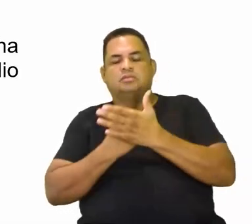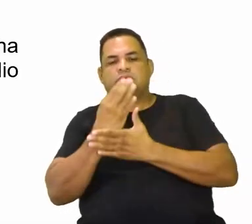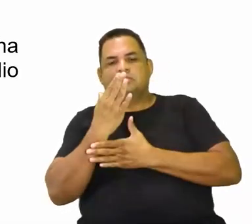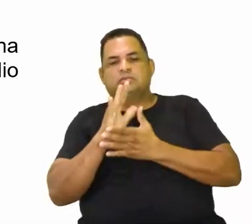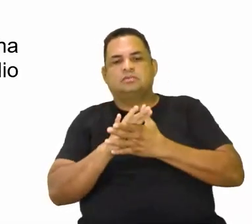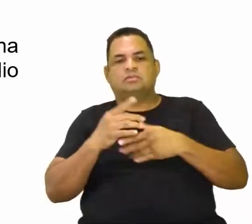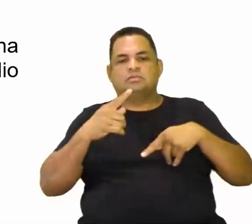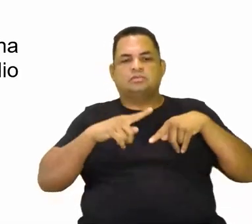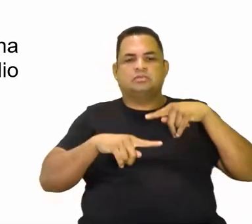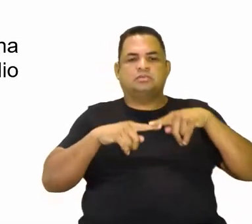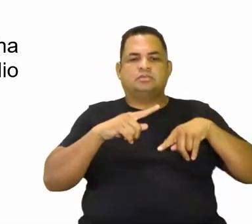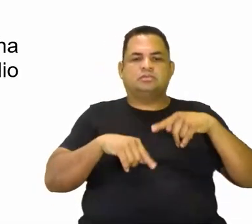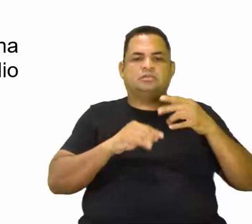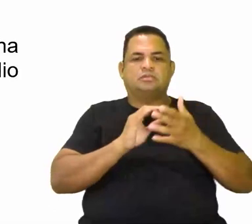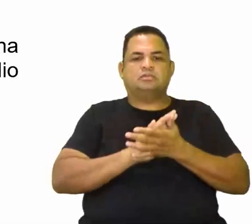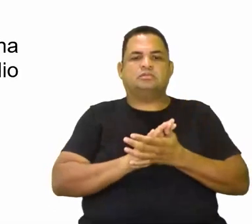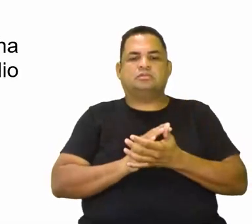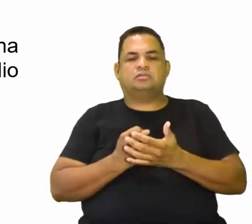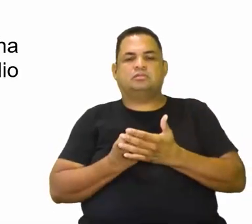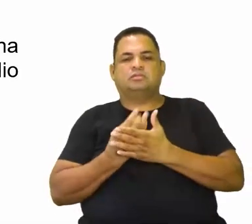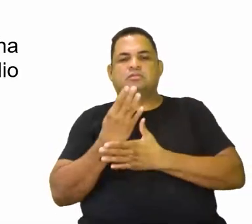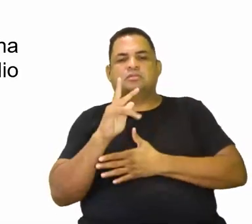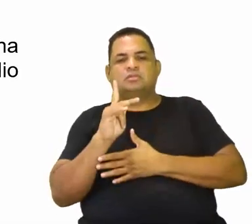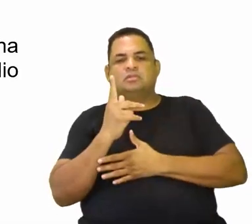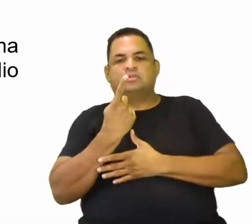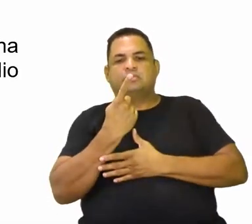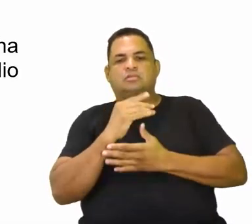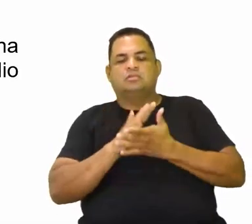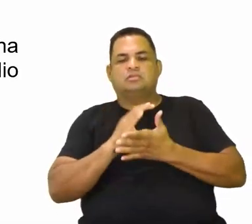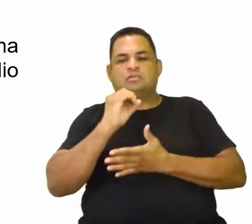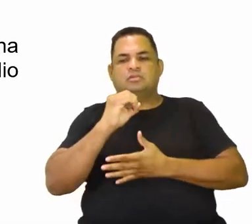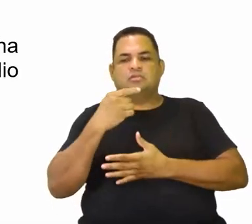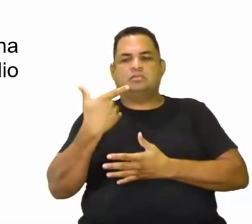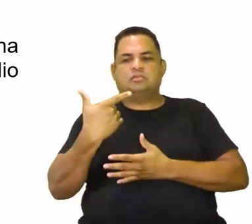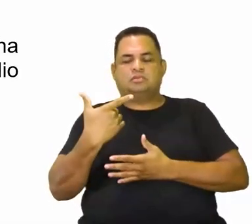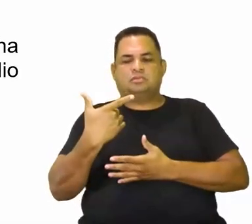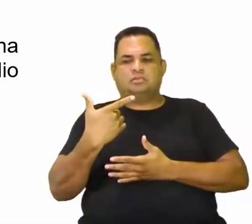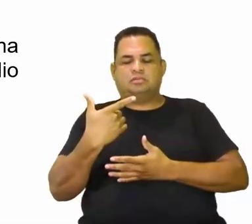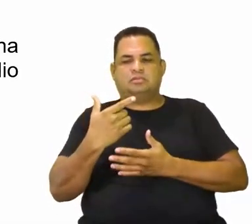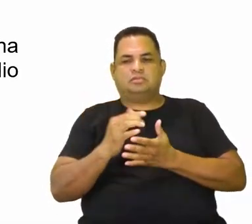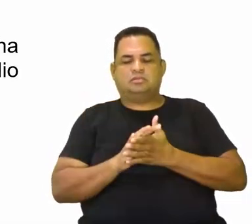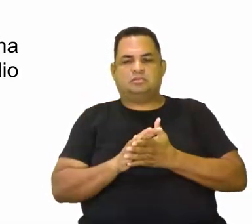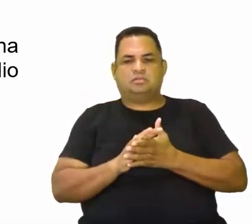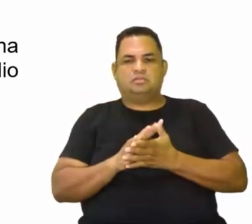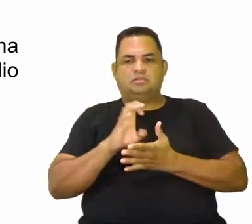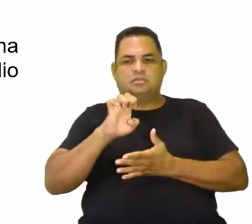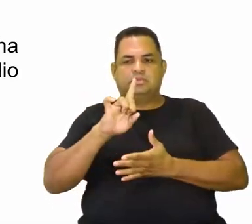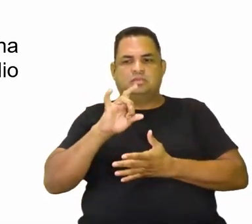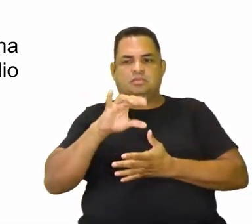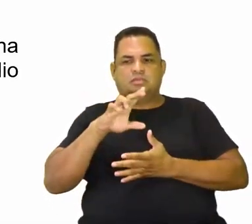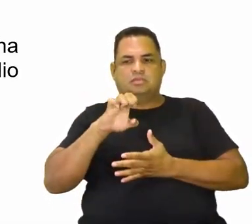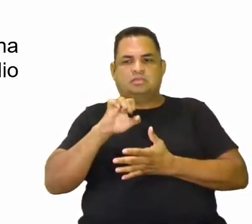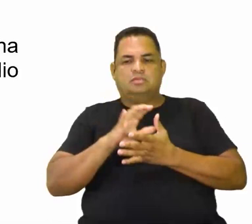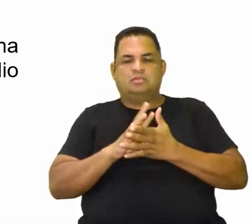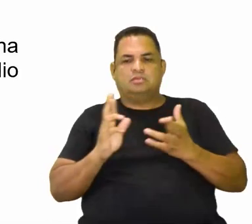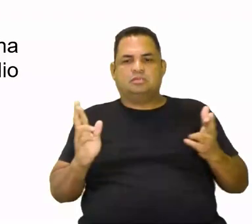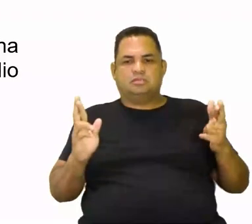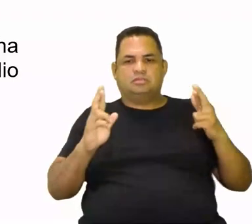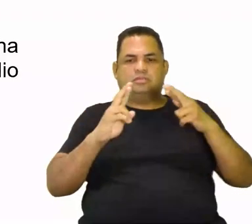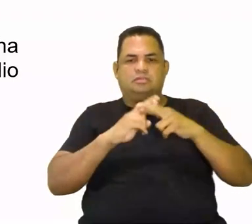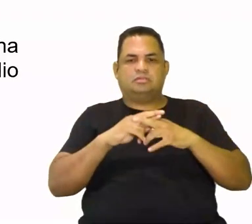nossos produtos, que é o gás hidrogênio e o gás oxigênio. Então, a eletrólise, ela é uma reação